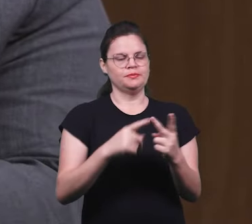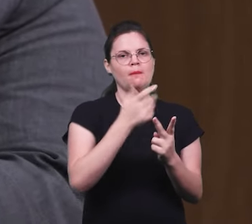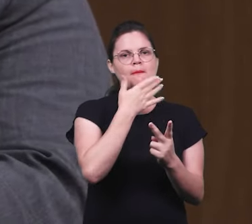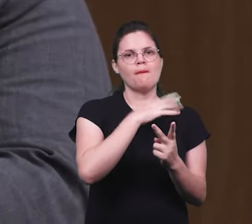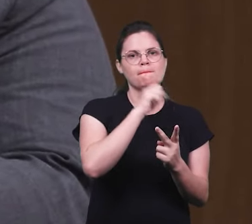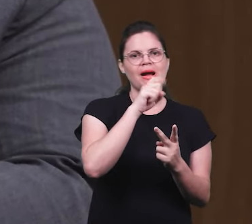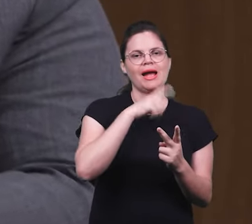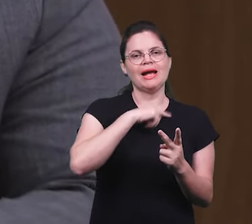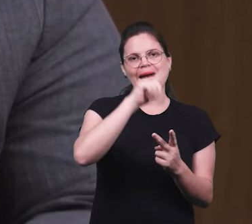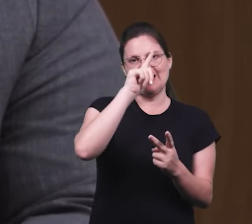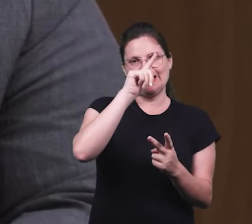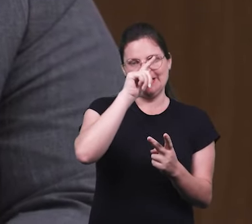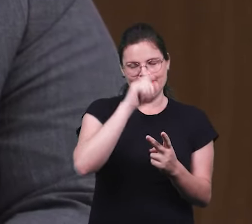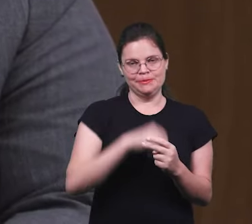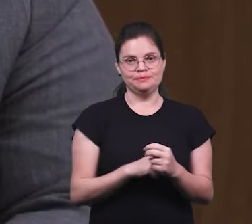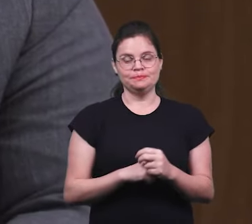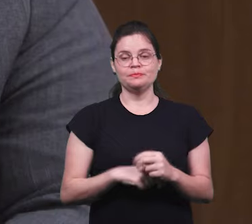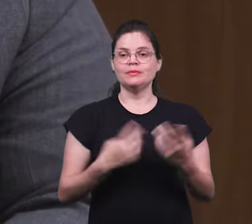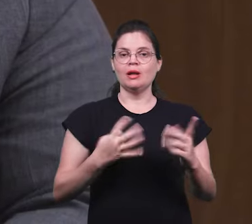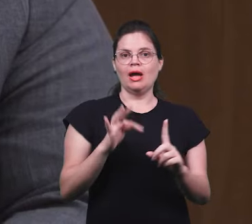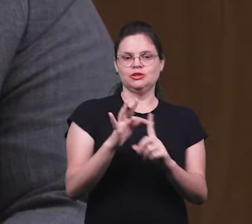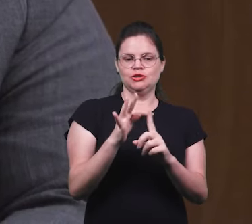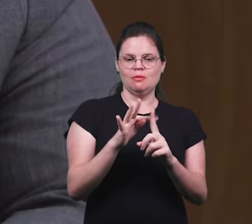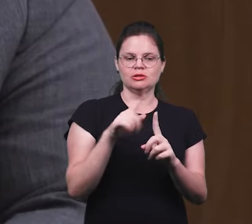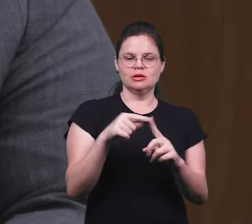a Silas e a Paulo nessa viagem, a